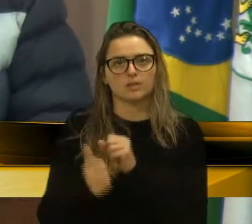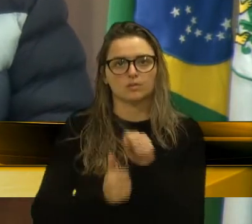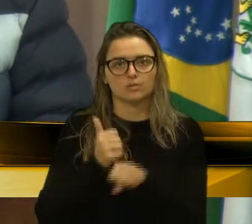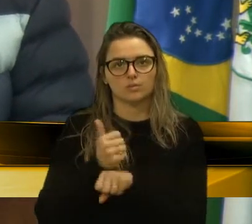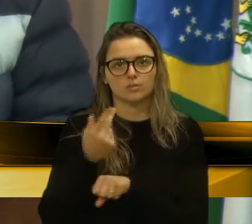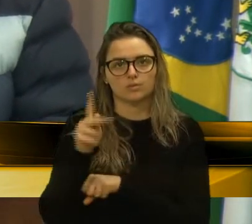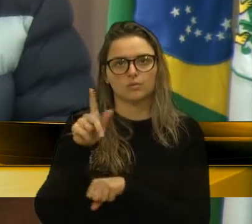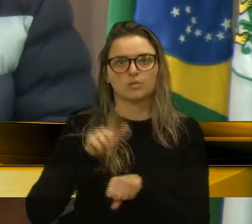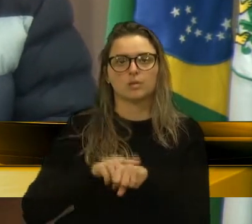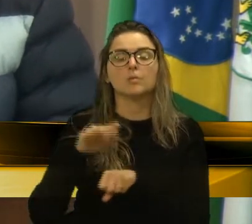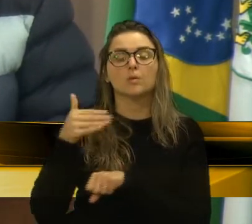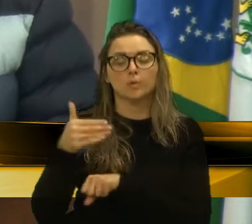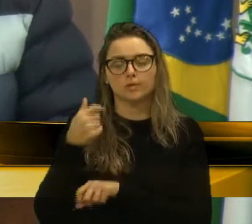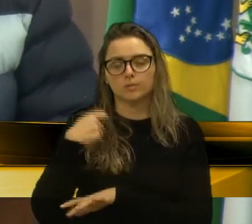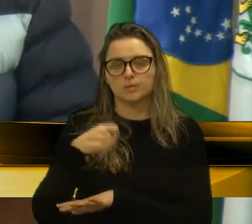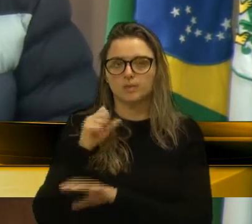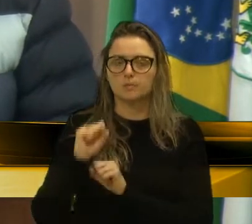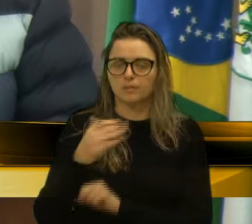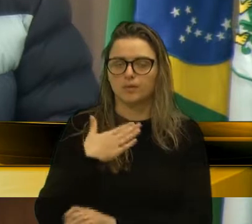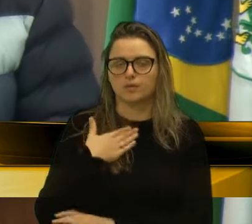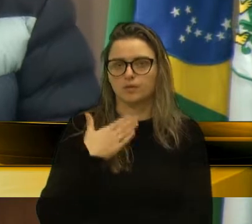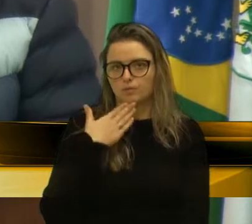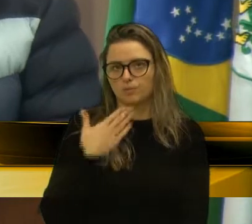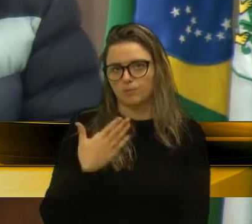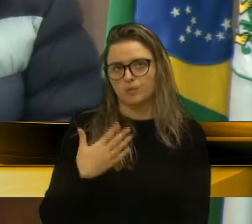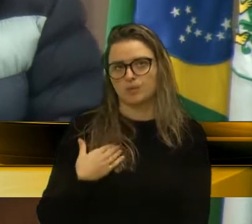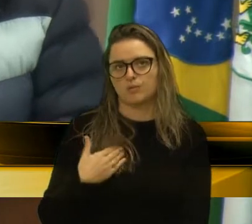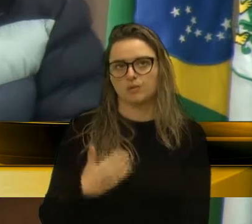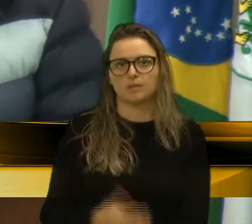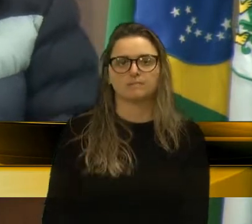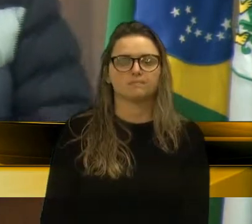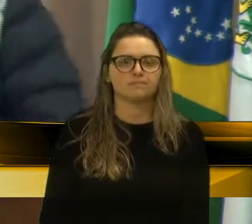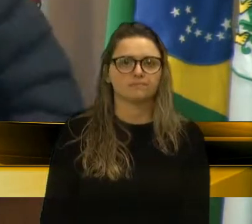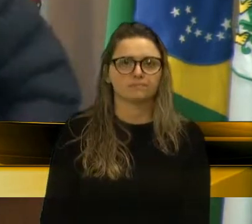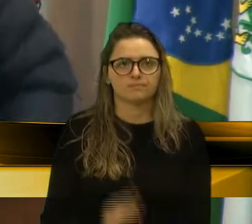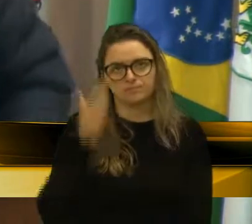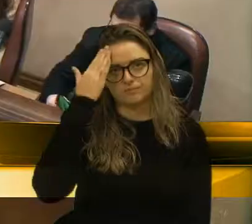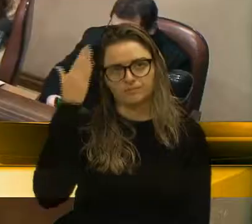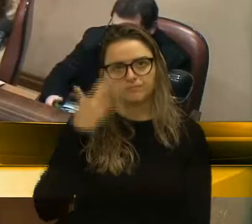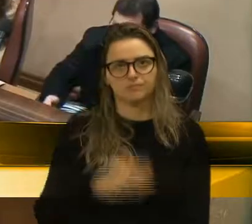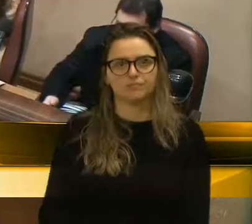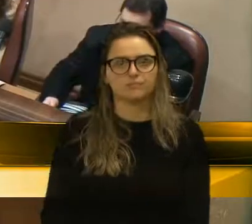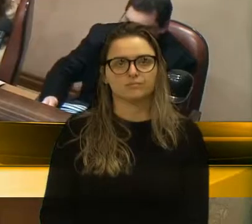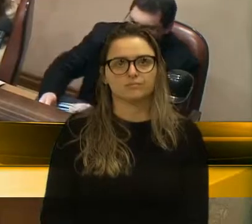espaço, e quando precisar, vereador Rafael, quero dizer que estamos à disposição. Muito obrigado.